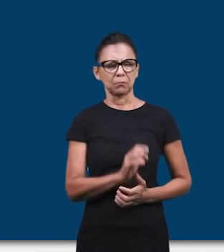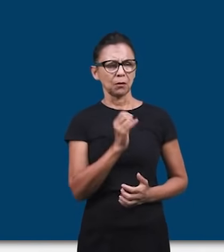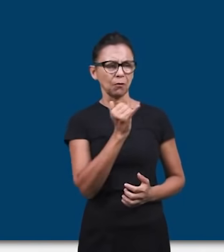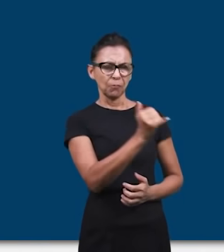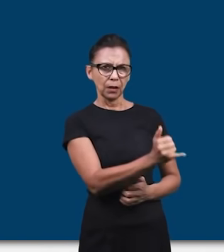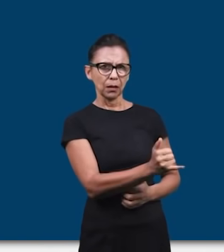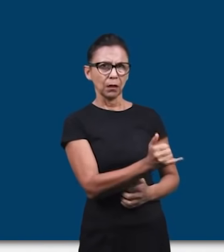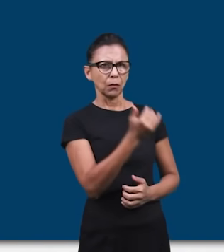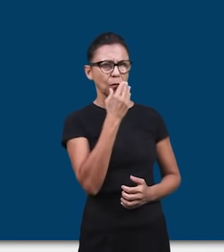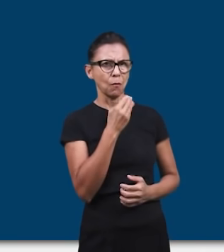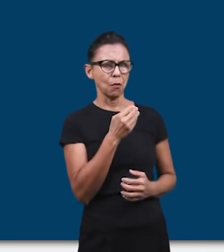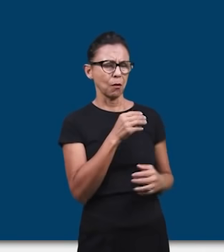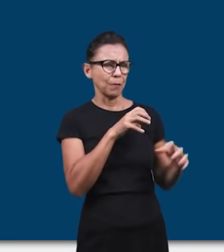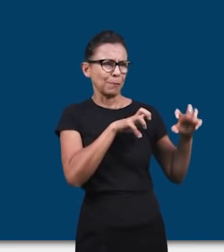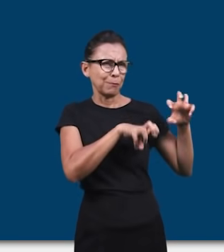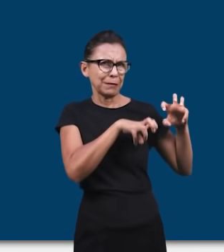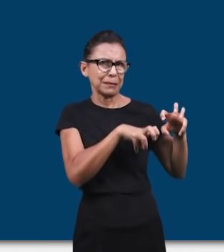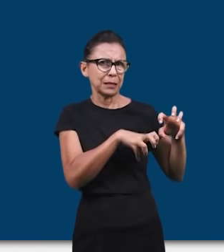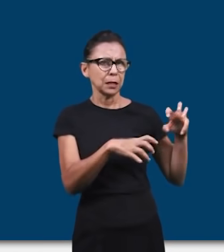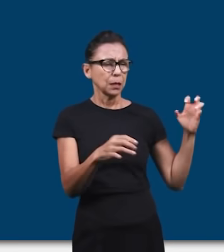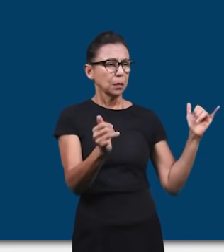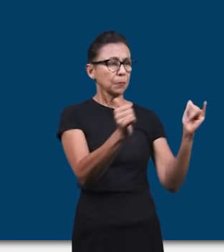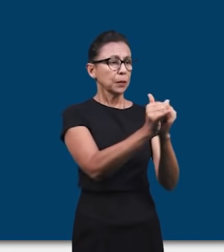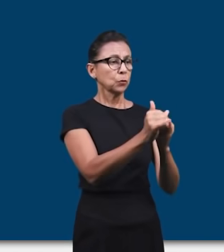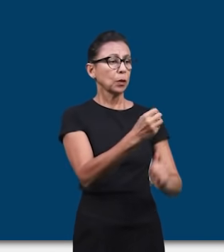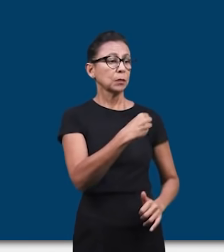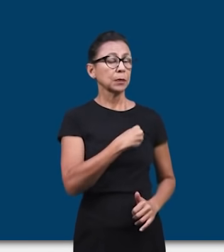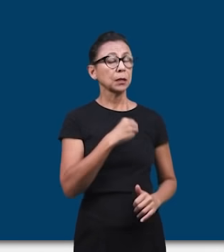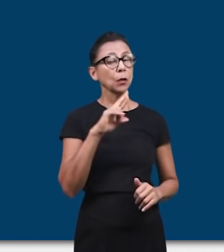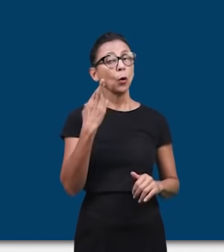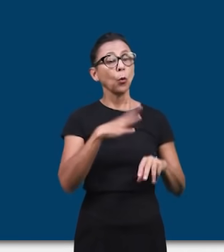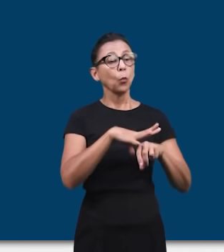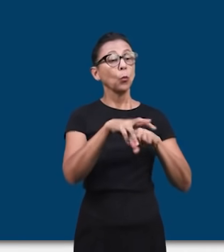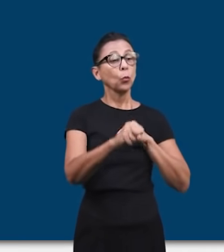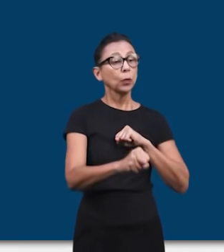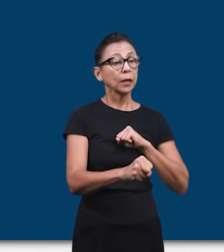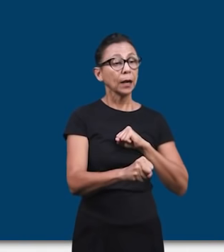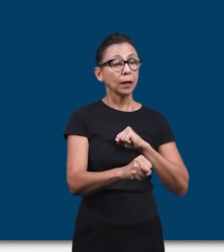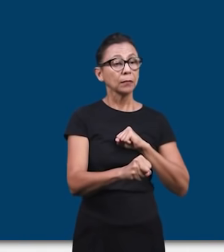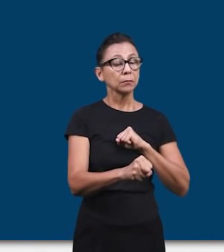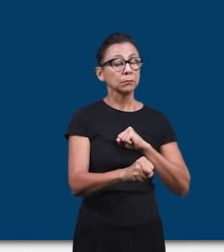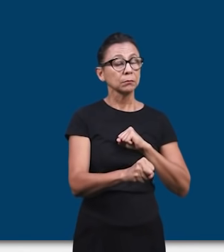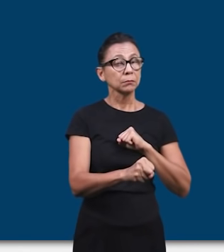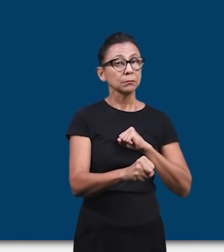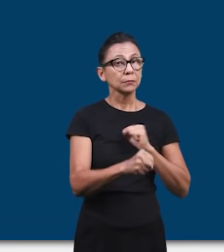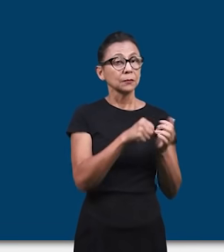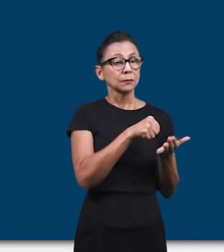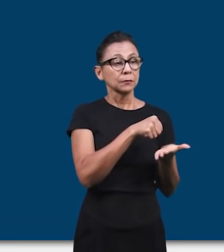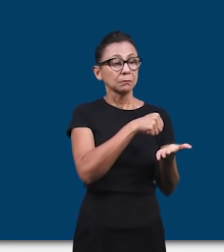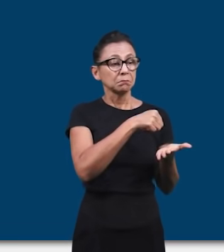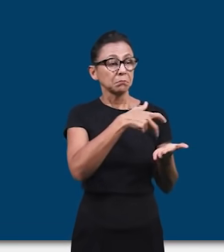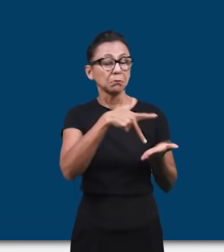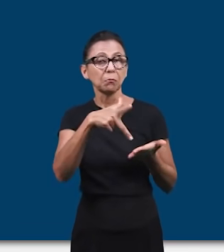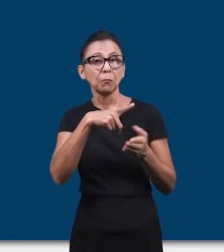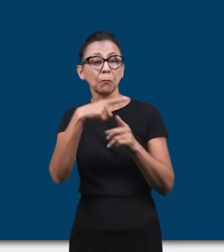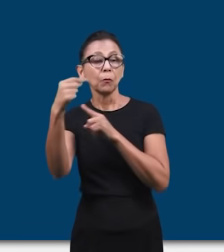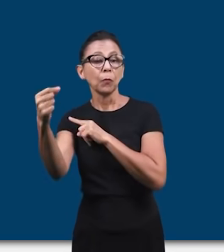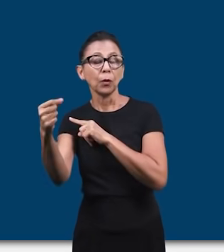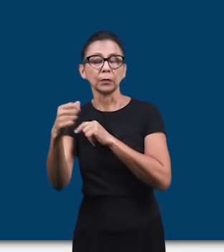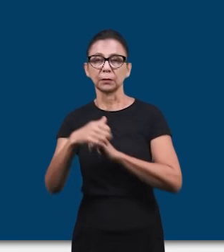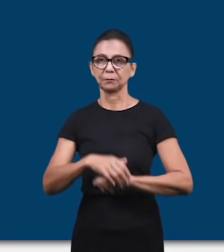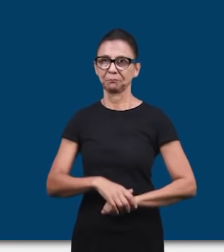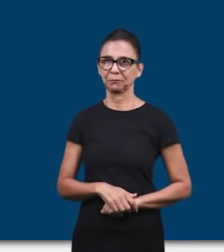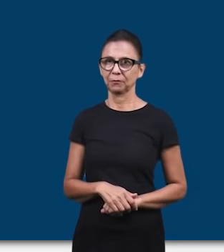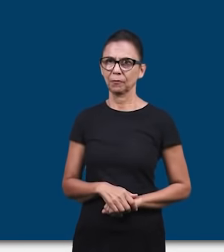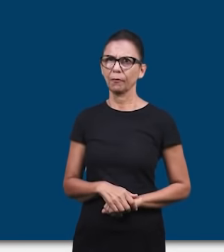dizer-lhe: levanta-te, toma o teu leito e anda? Ora, para que saibais que o Filho do Homem tem na